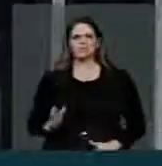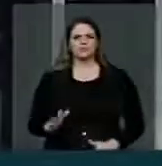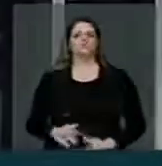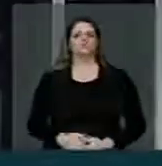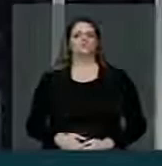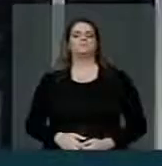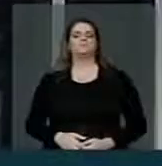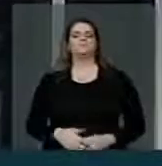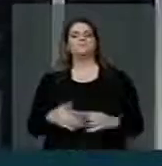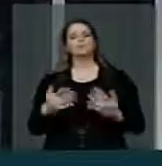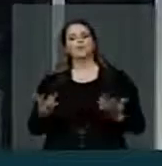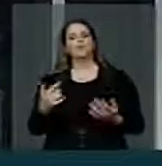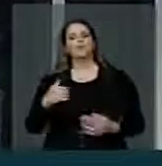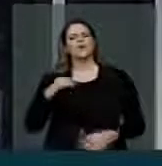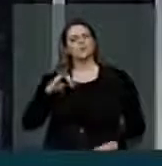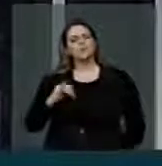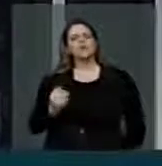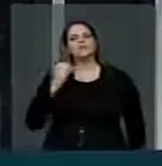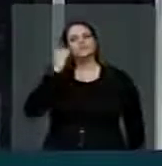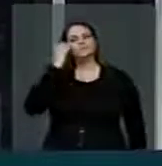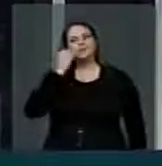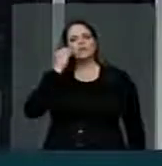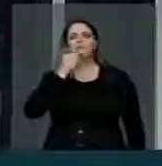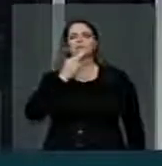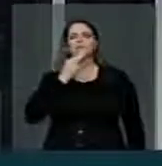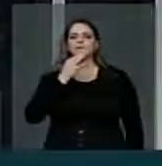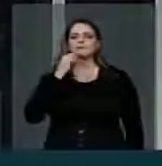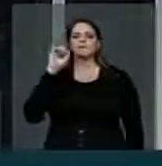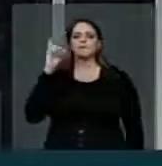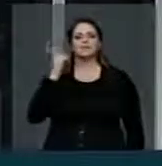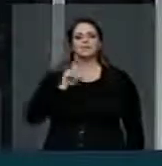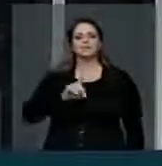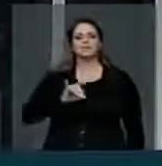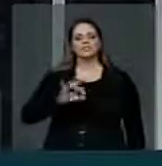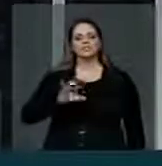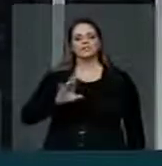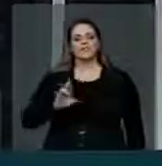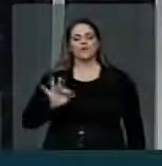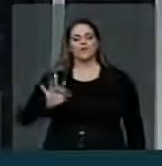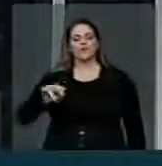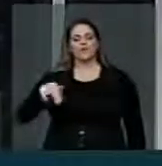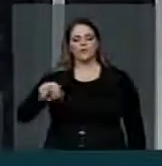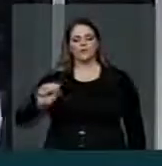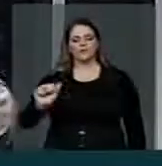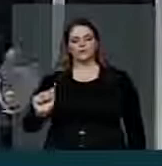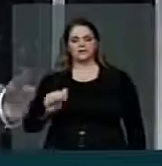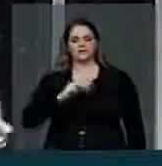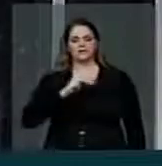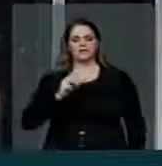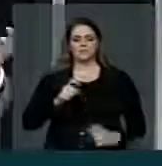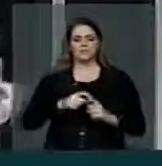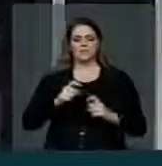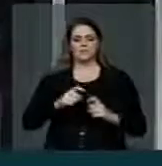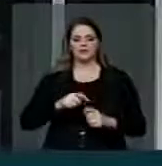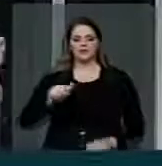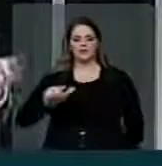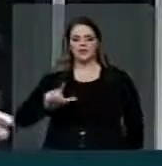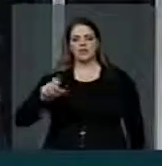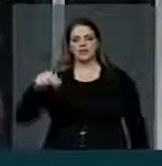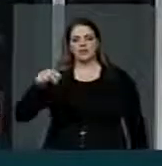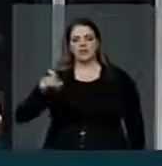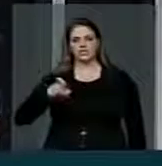tive a oportunidade de conhecer o então diretor da FUNASA, médico, o doutor Alexandre Padilha, e ver a sua vocação, a